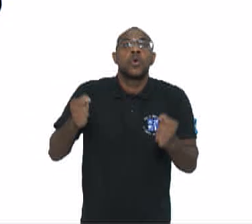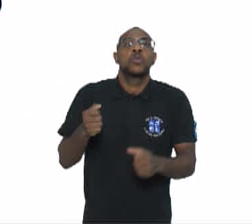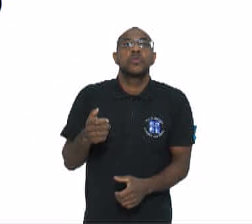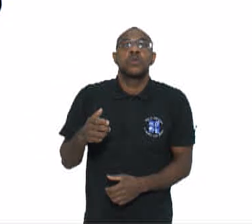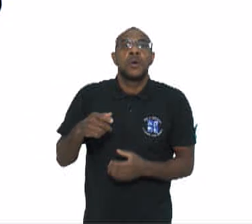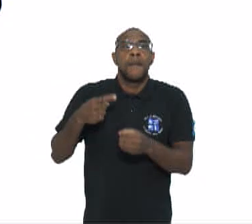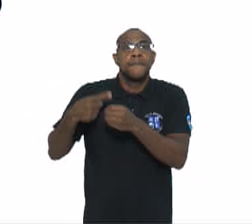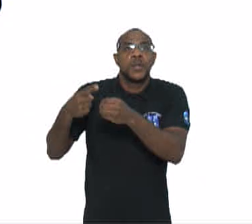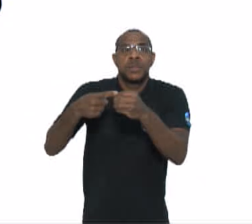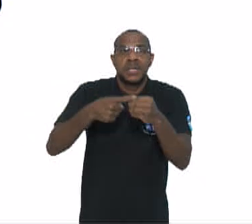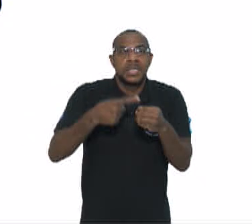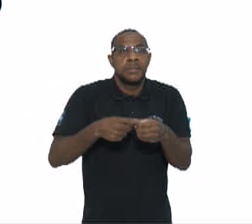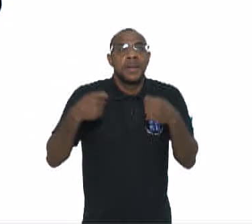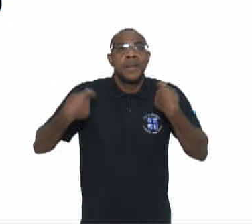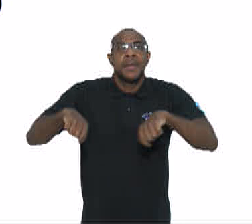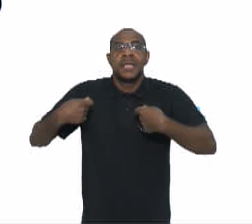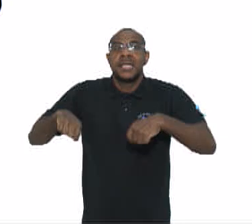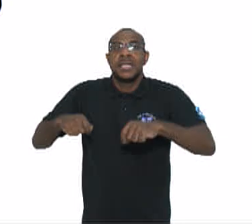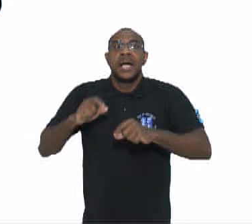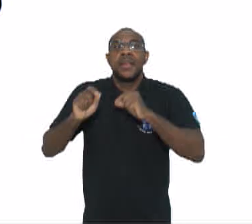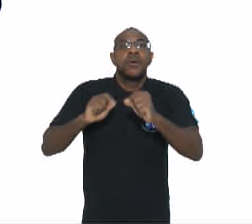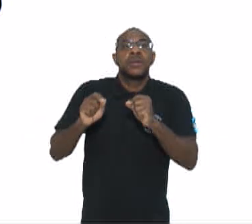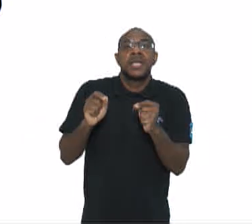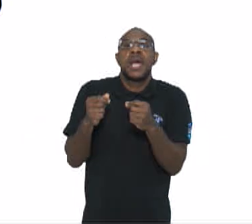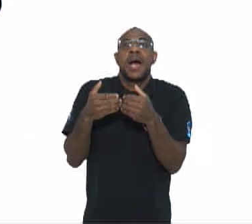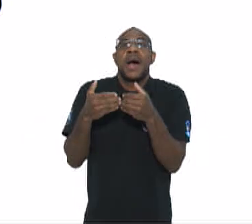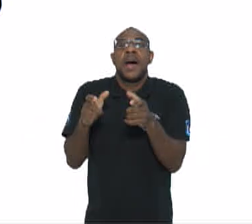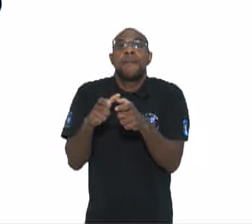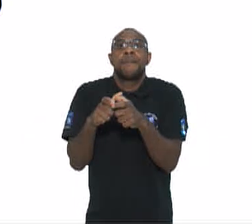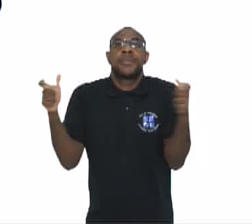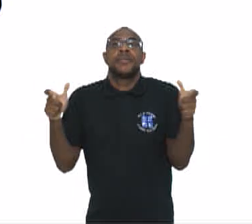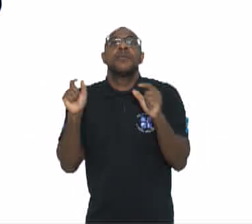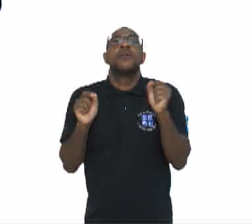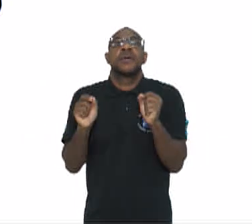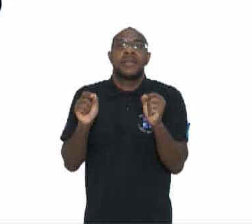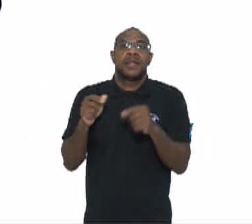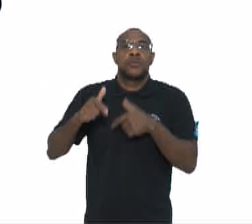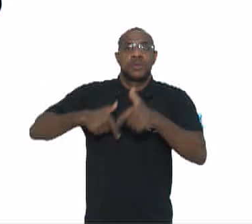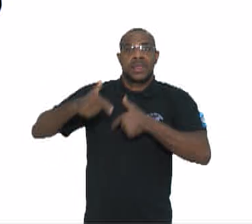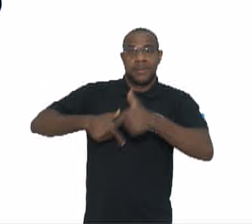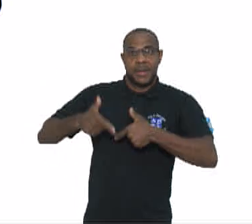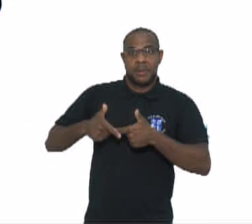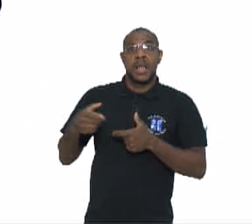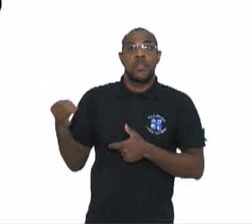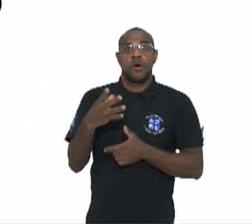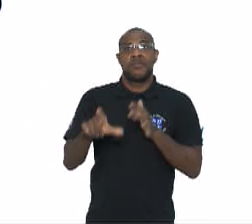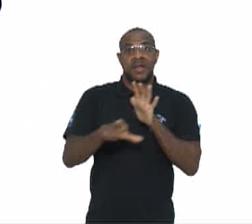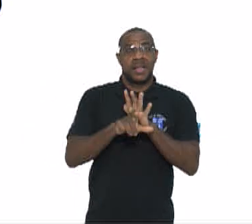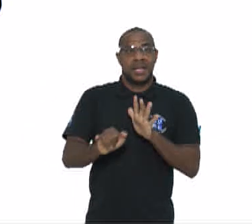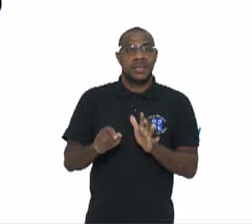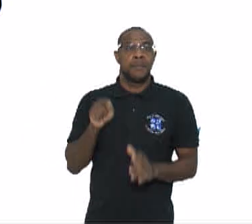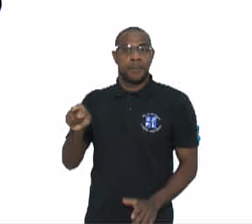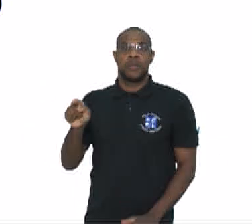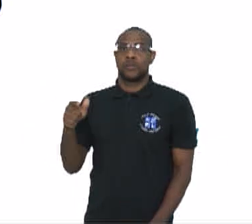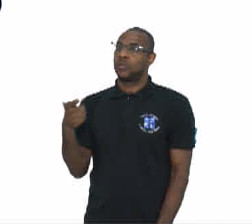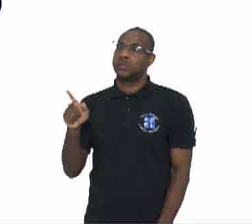precisarão estabelecer metas de ampliação do serviço pela nova lei. Ponto. Não tem vírgula,